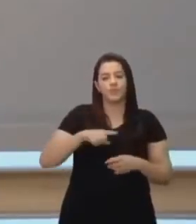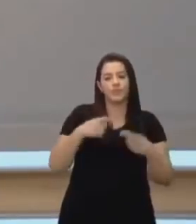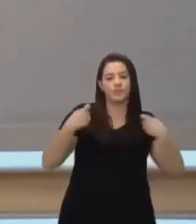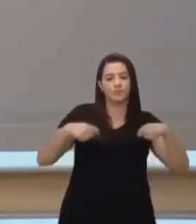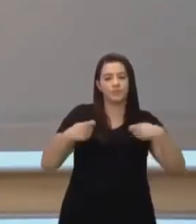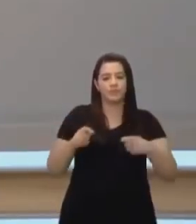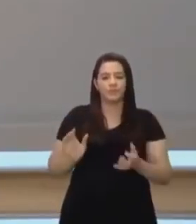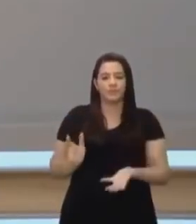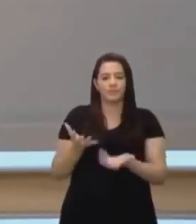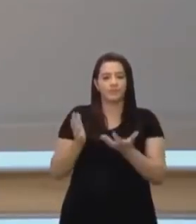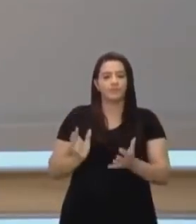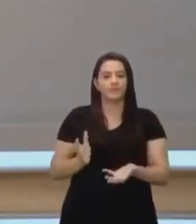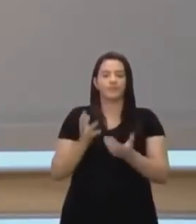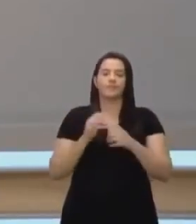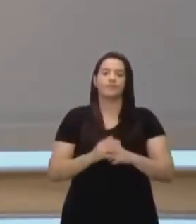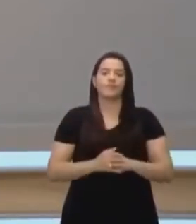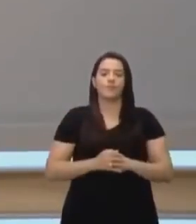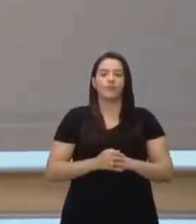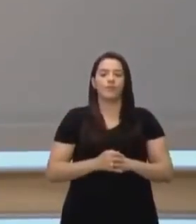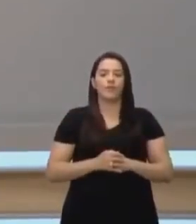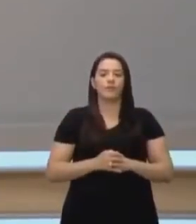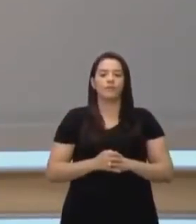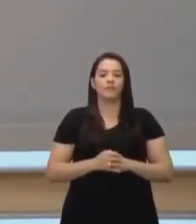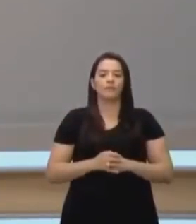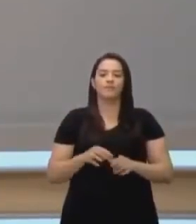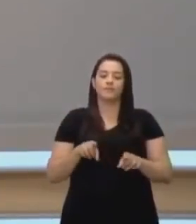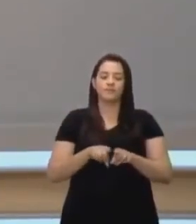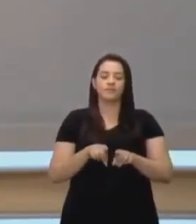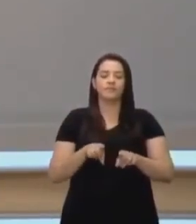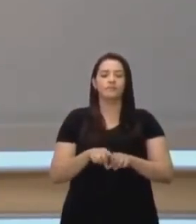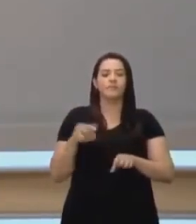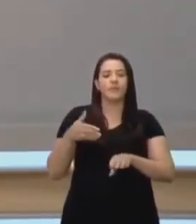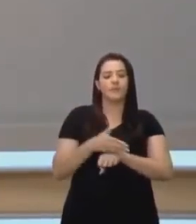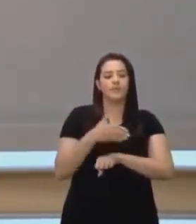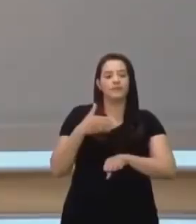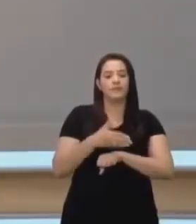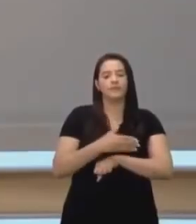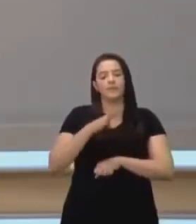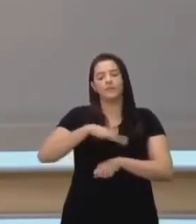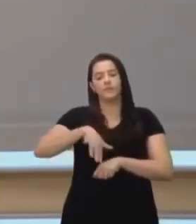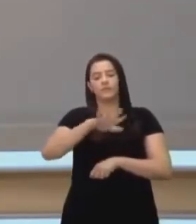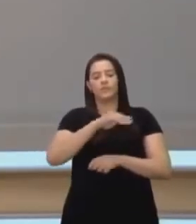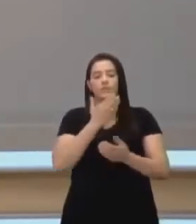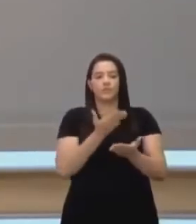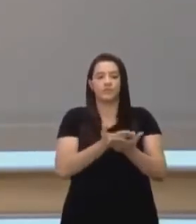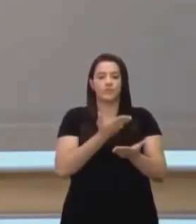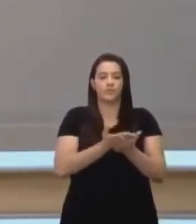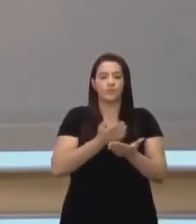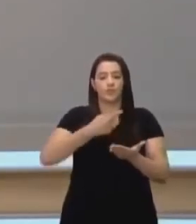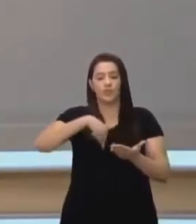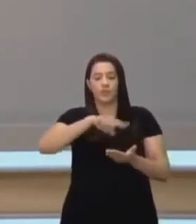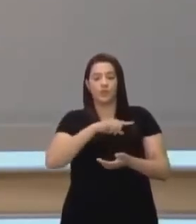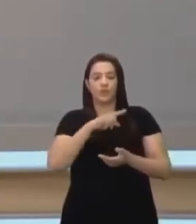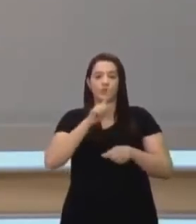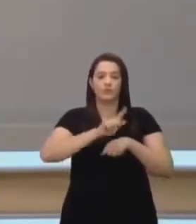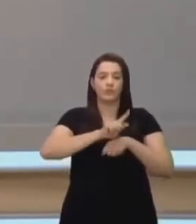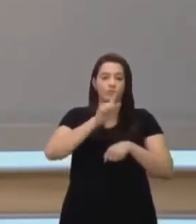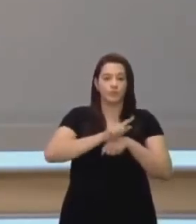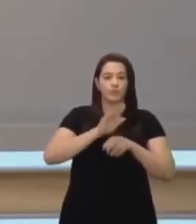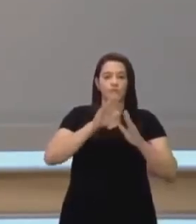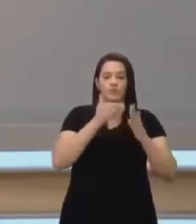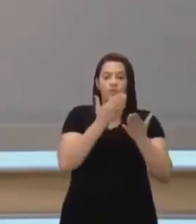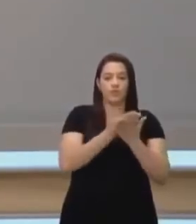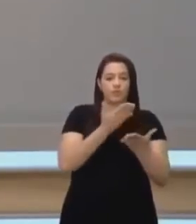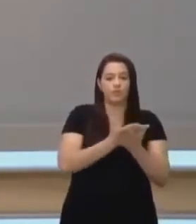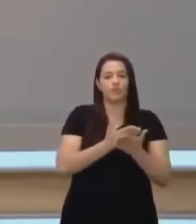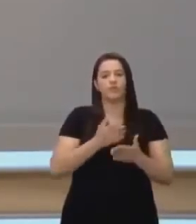nessa mobilização, né? E em relação à participação dos nossos estudantes ainda, nós enquanto gestores